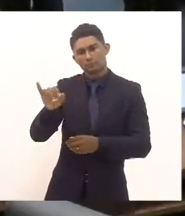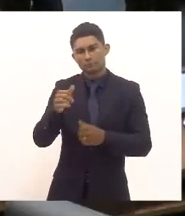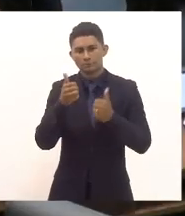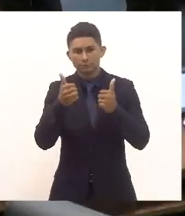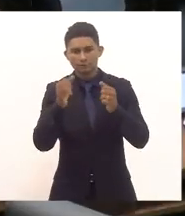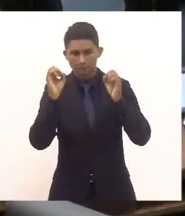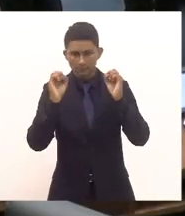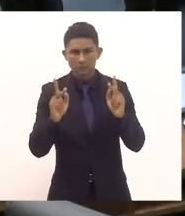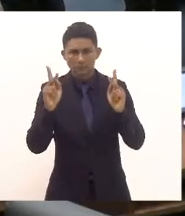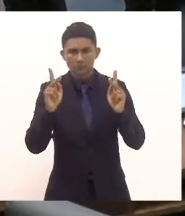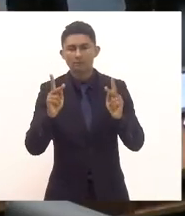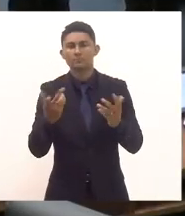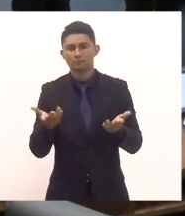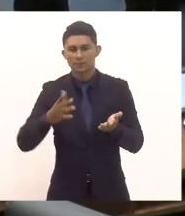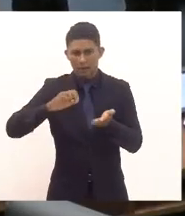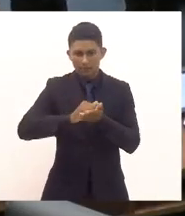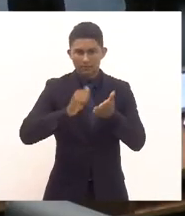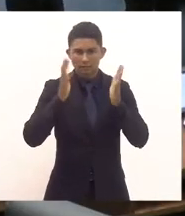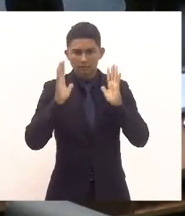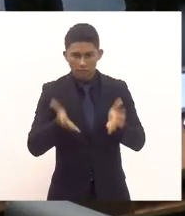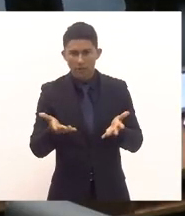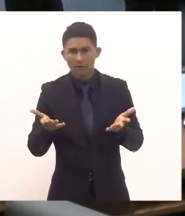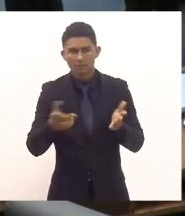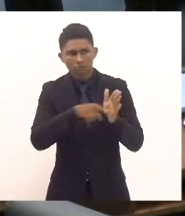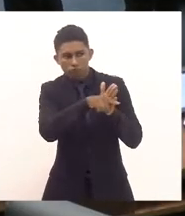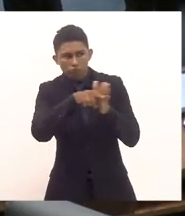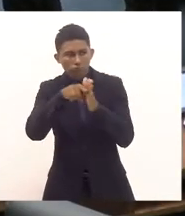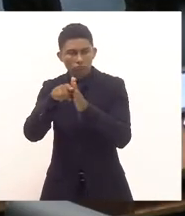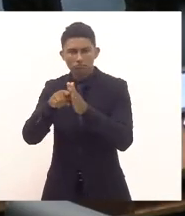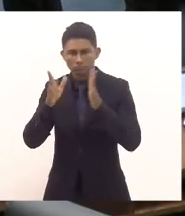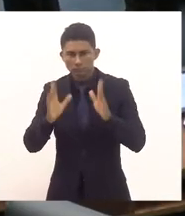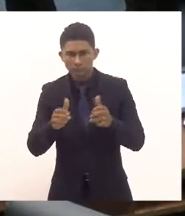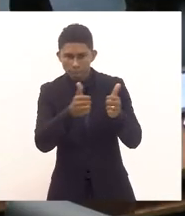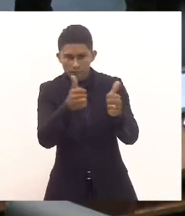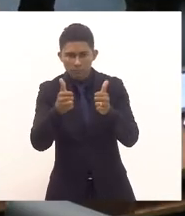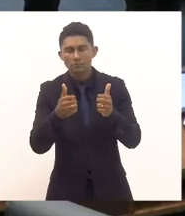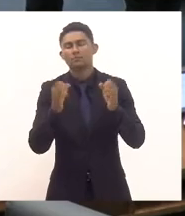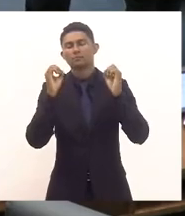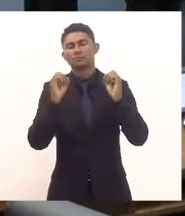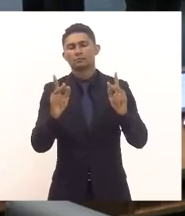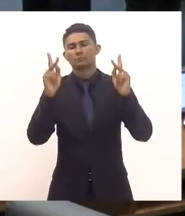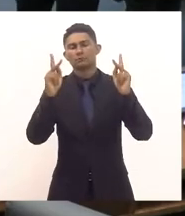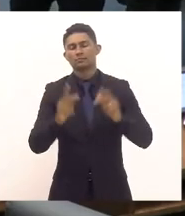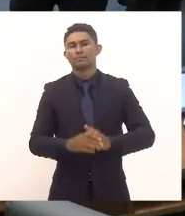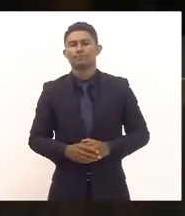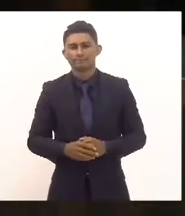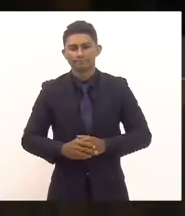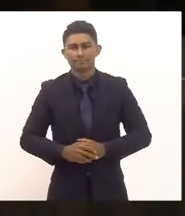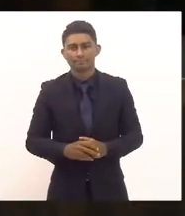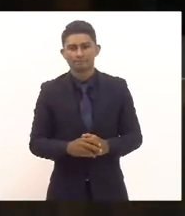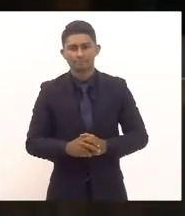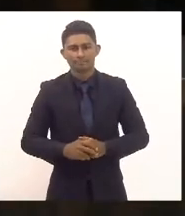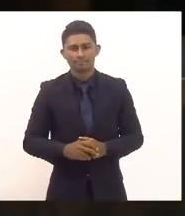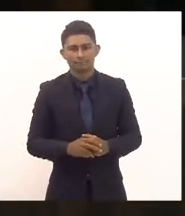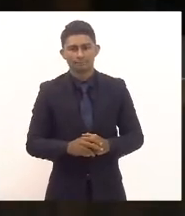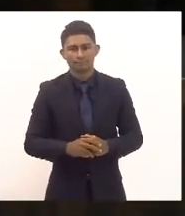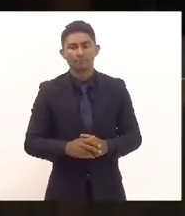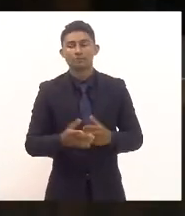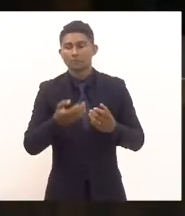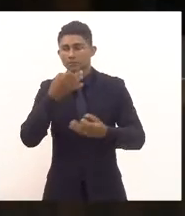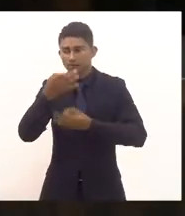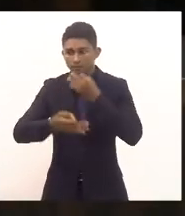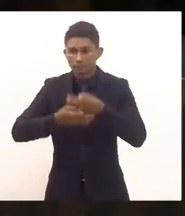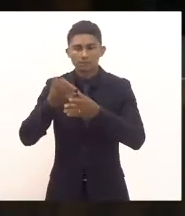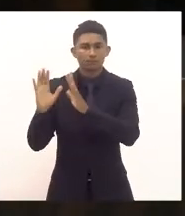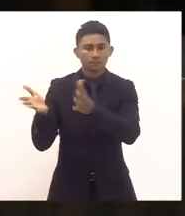o ok capa cadastrada não foi feito um levantamento o ok então os